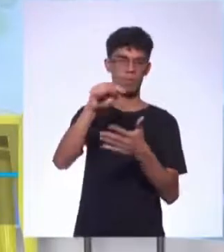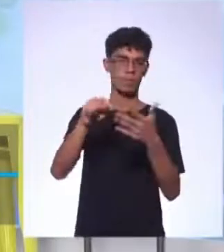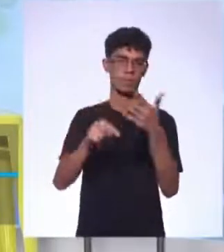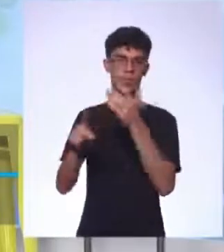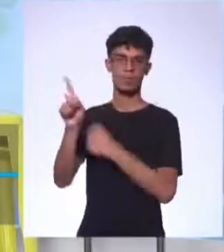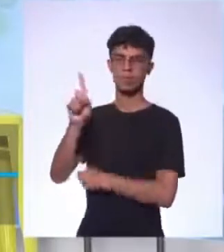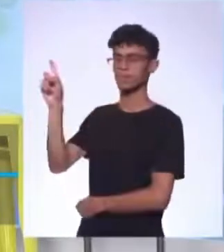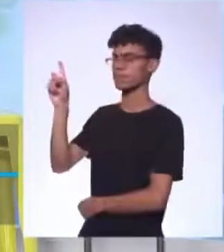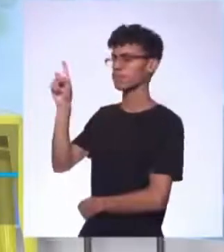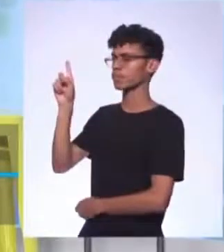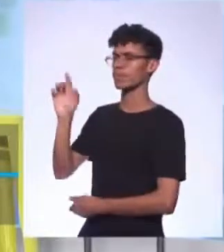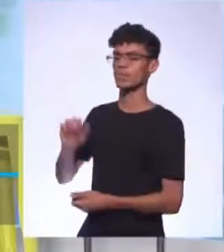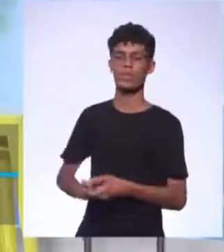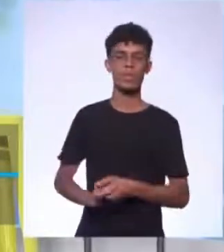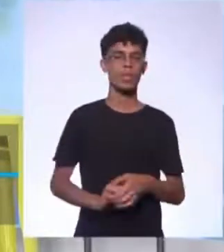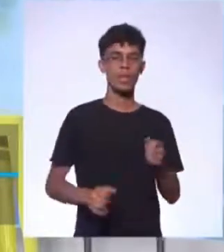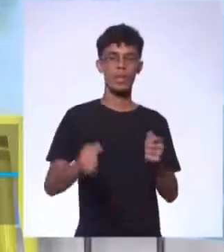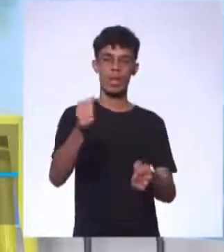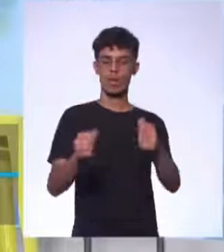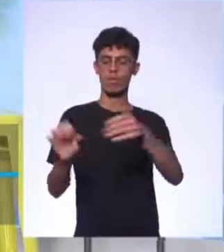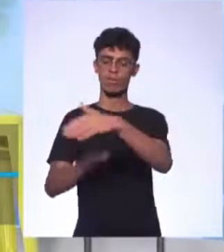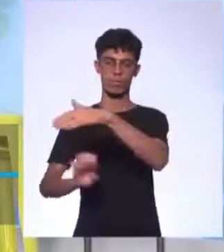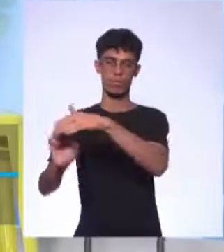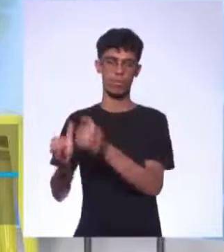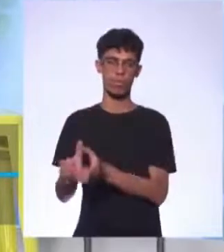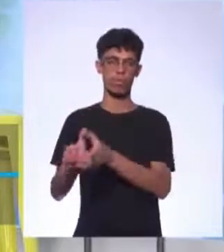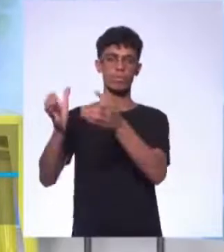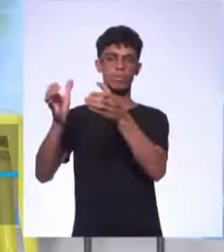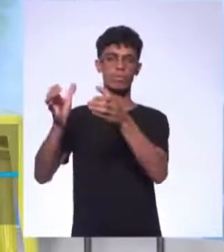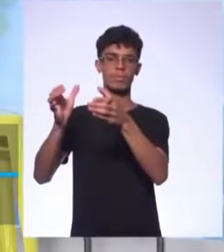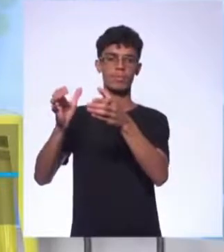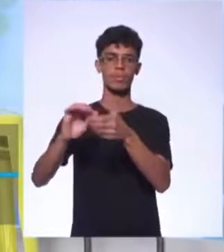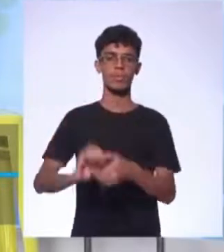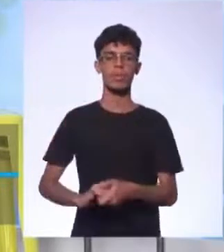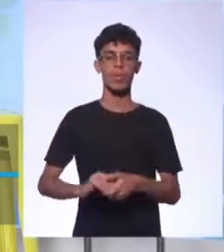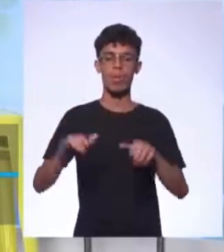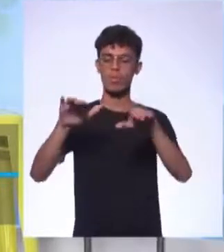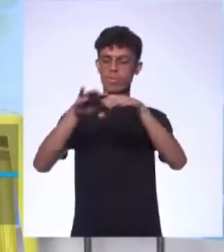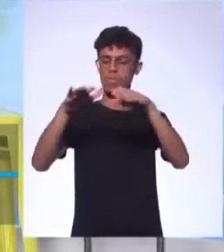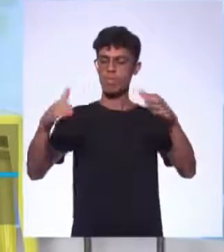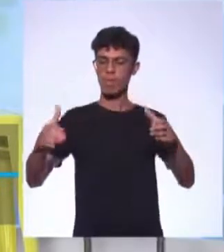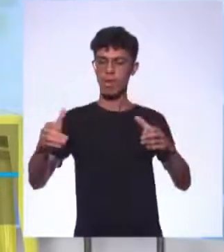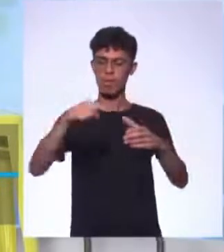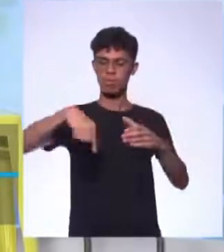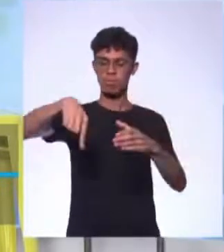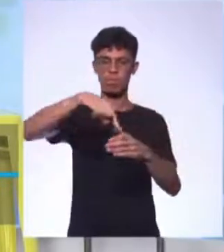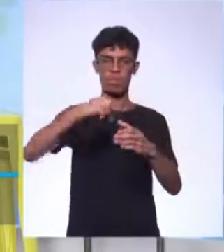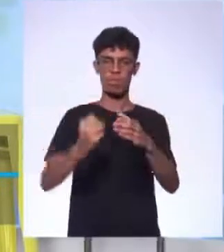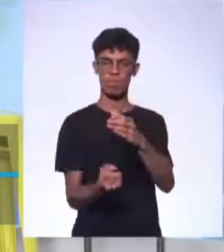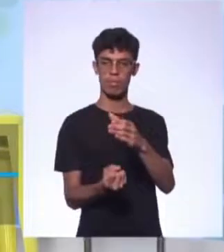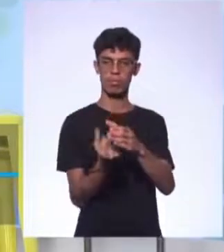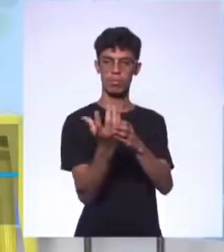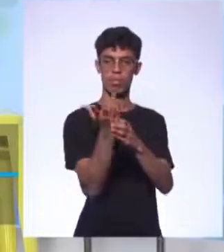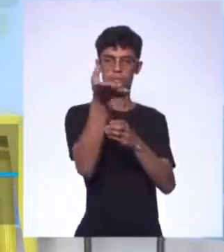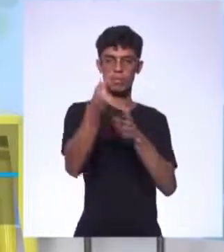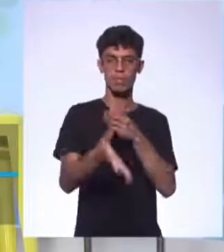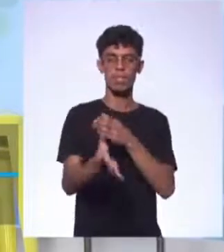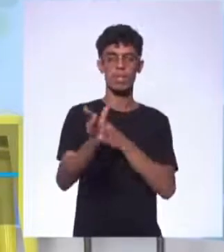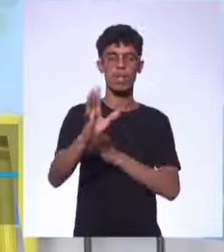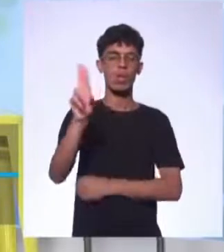liberados pelos carros, pelas chaminés das firmas, pela erupção dos vulcões, são chamados de